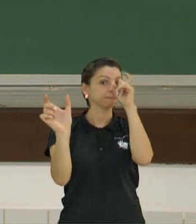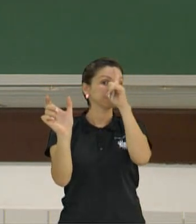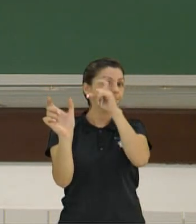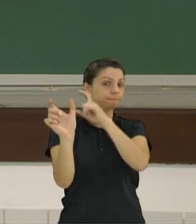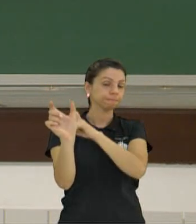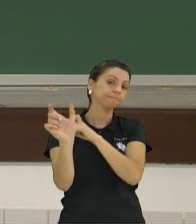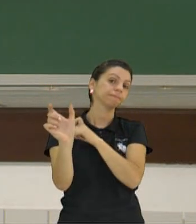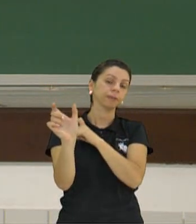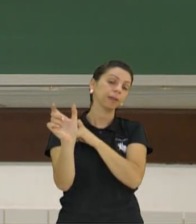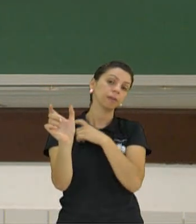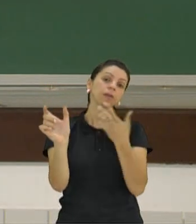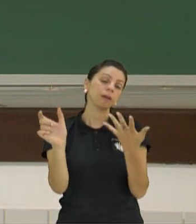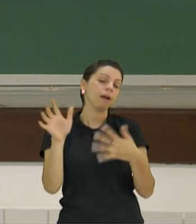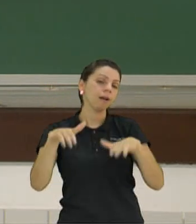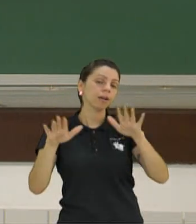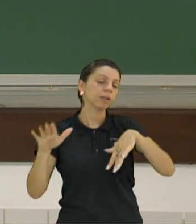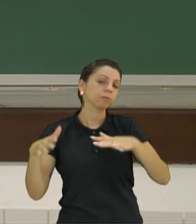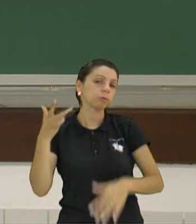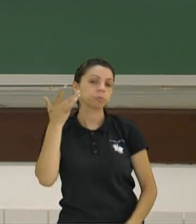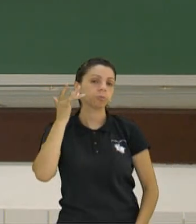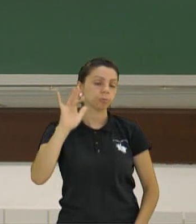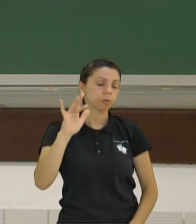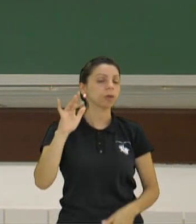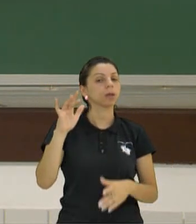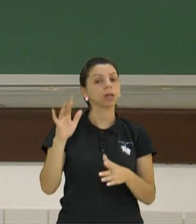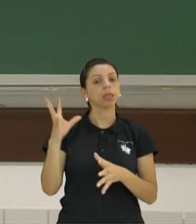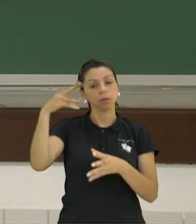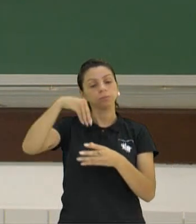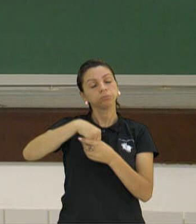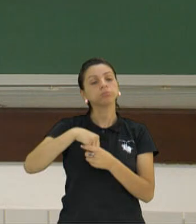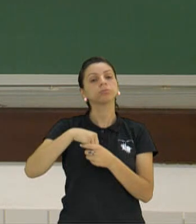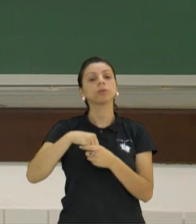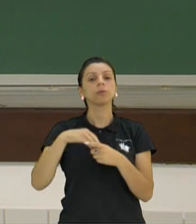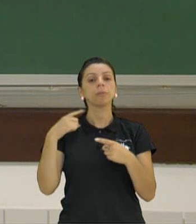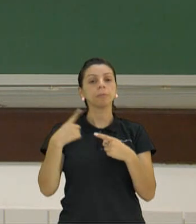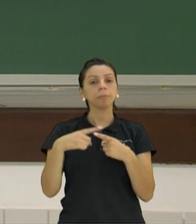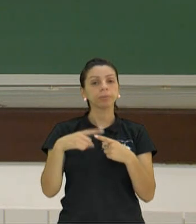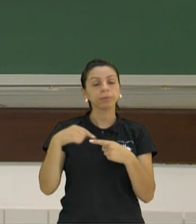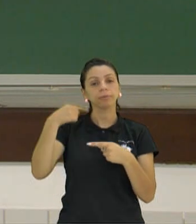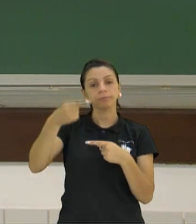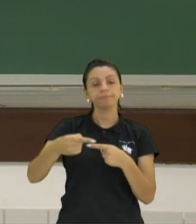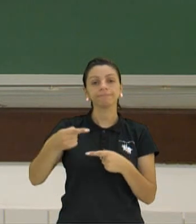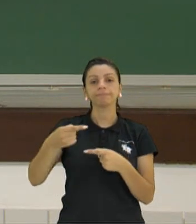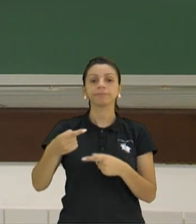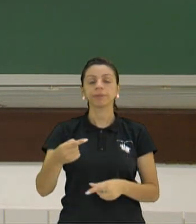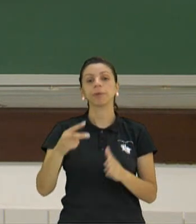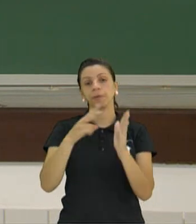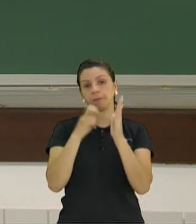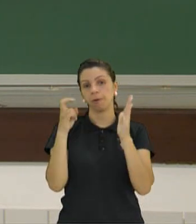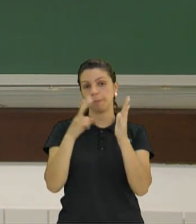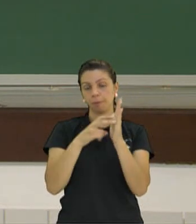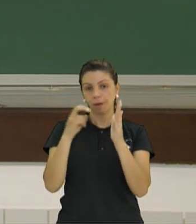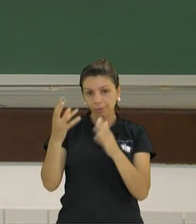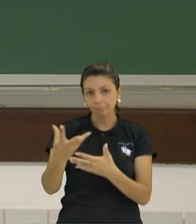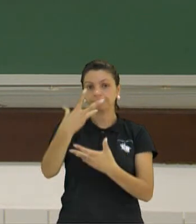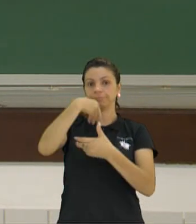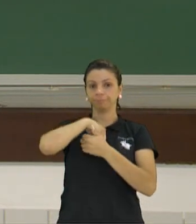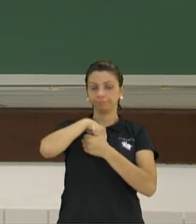que não conhecemos ainda, nos nossos textos para que ele passe a fazer parte do nosso vocabulário,